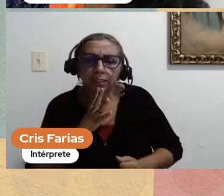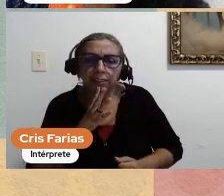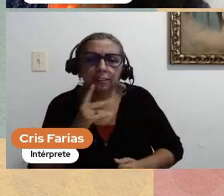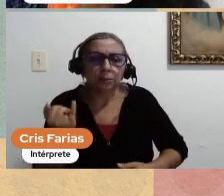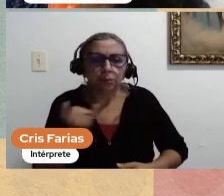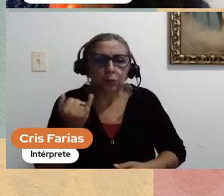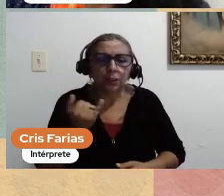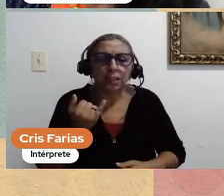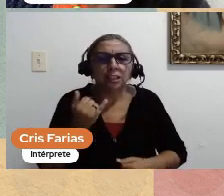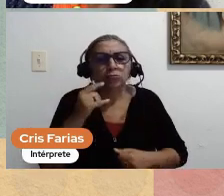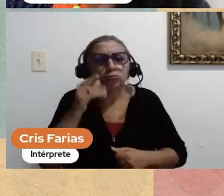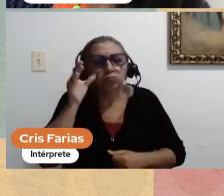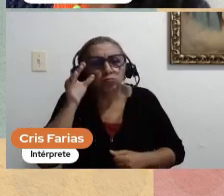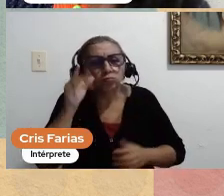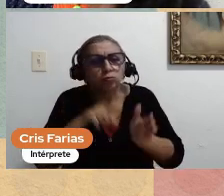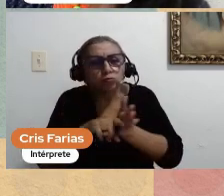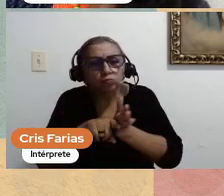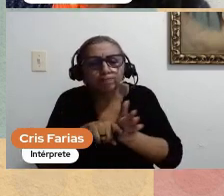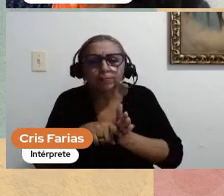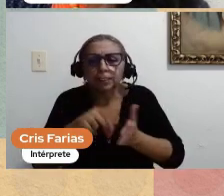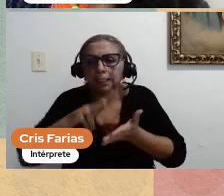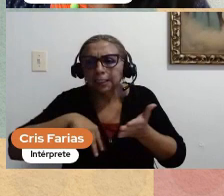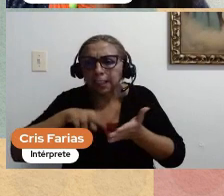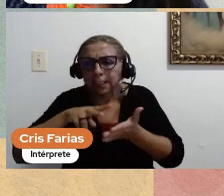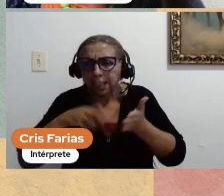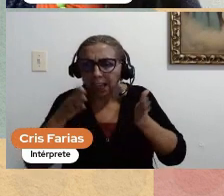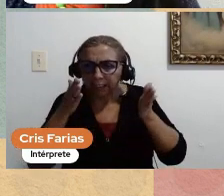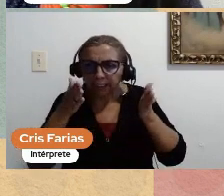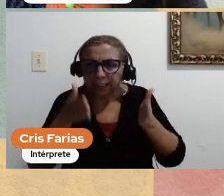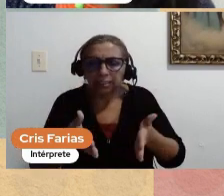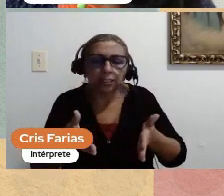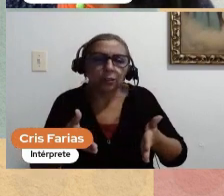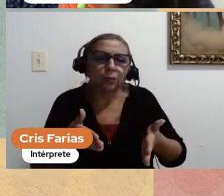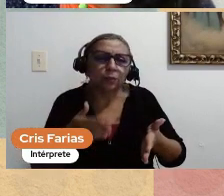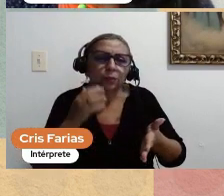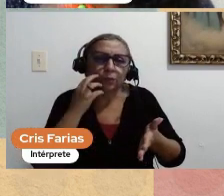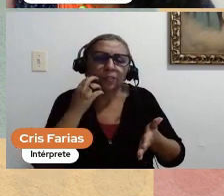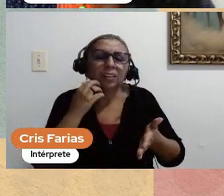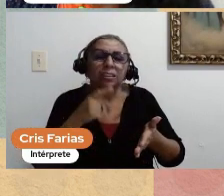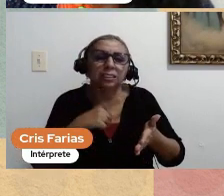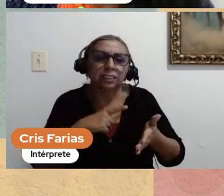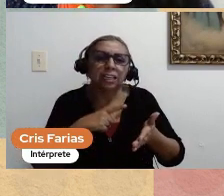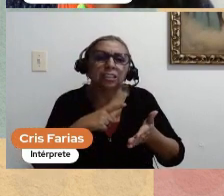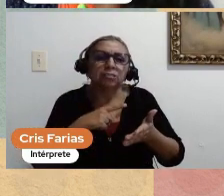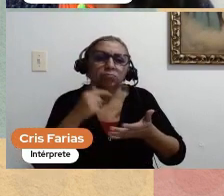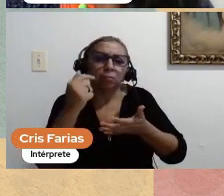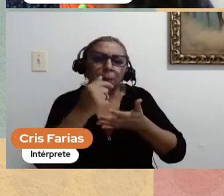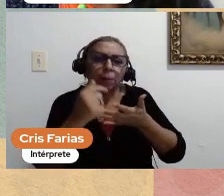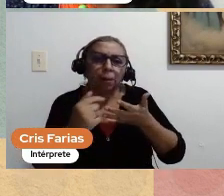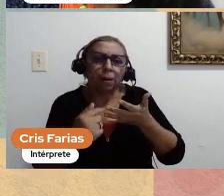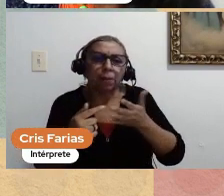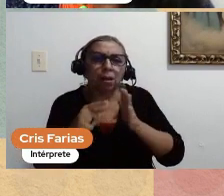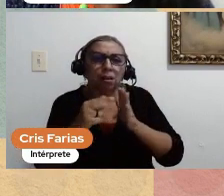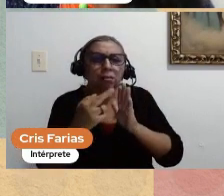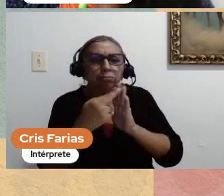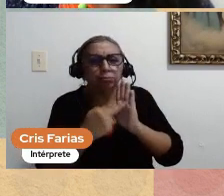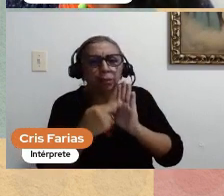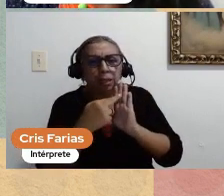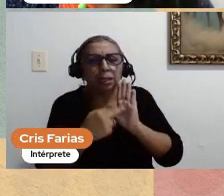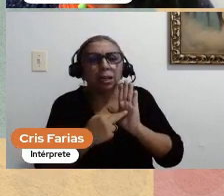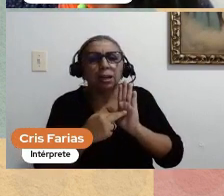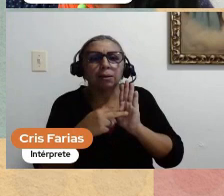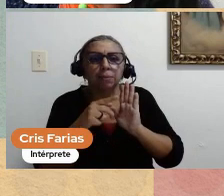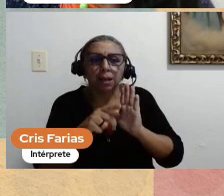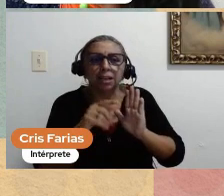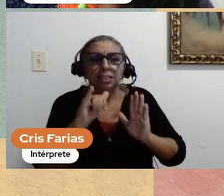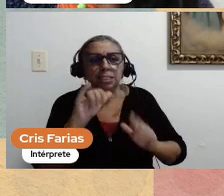importante consultar, ler, ter atenção, porque ele estabelece diretrizes, mas ele é uma ISO e